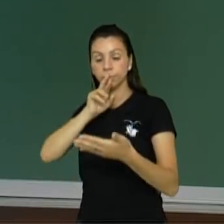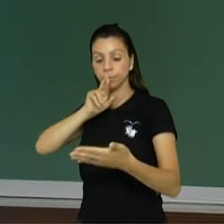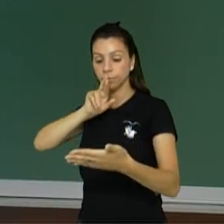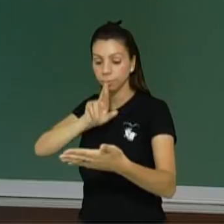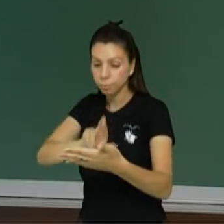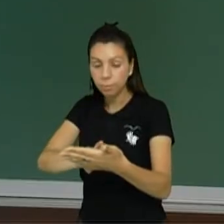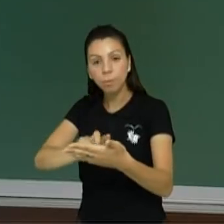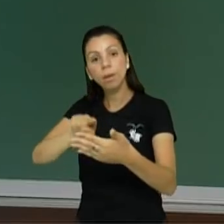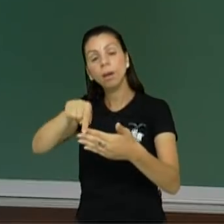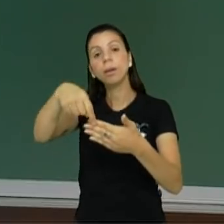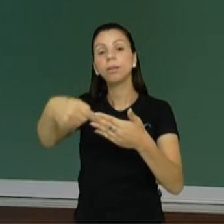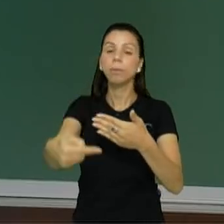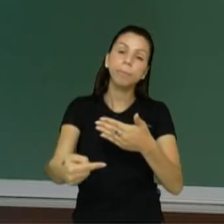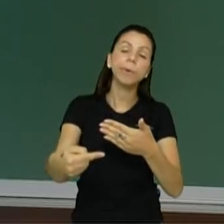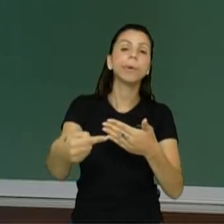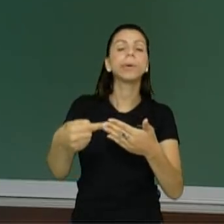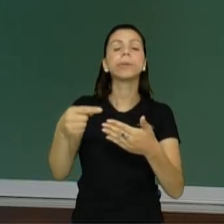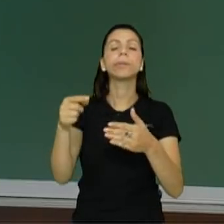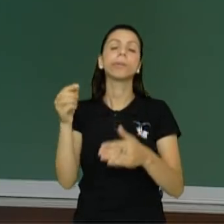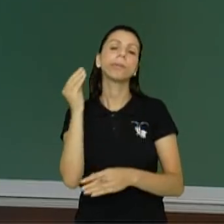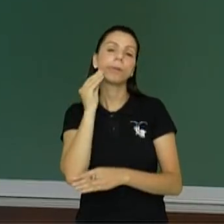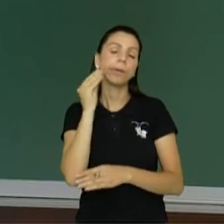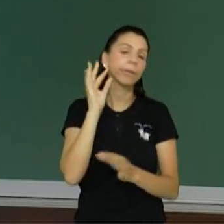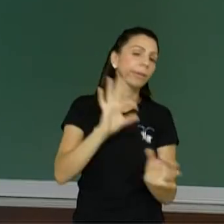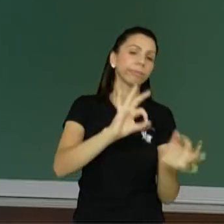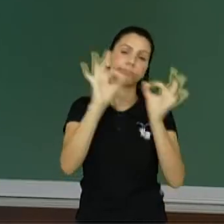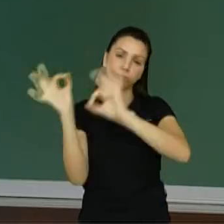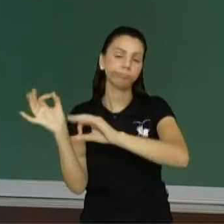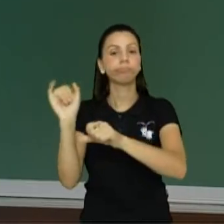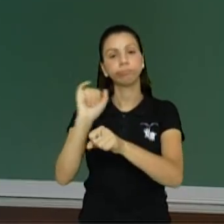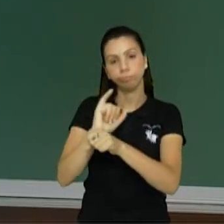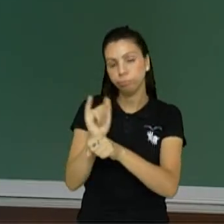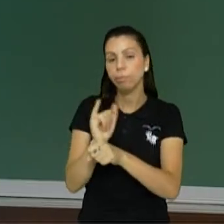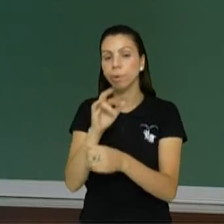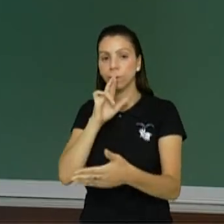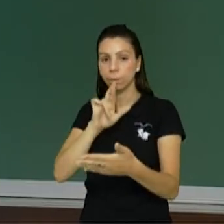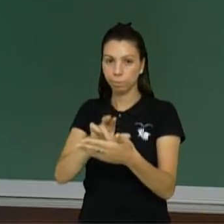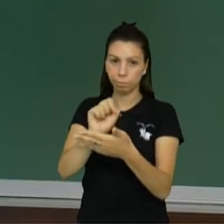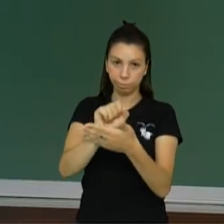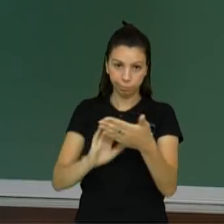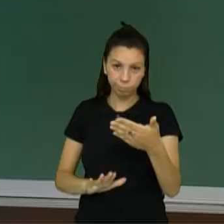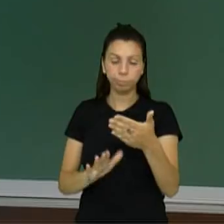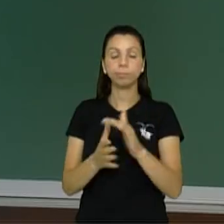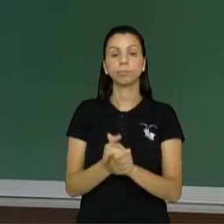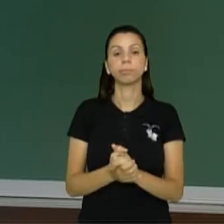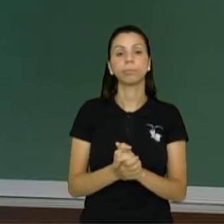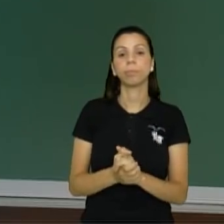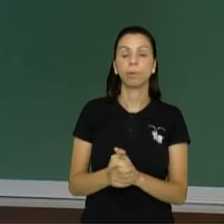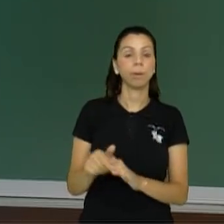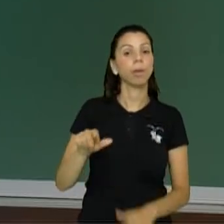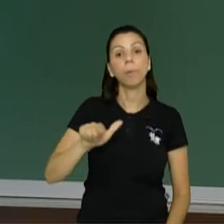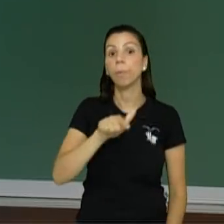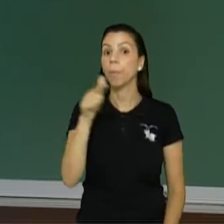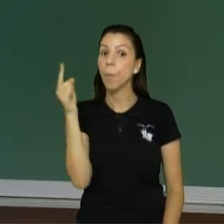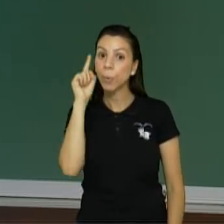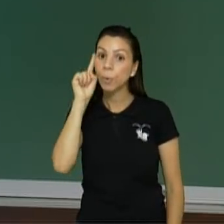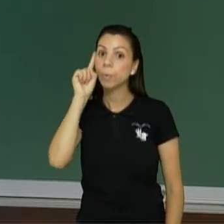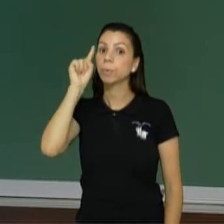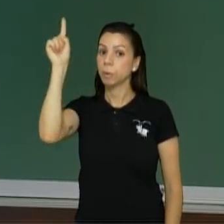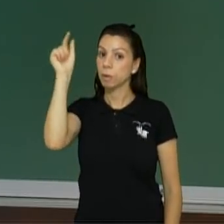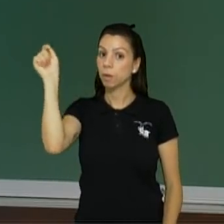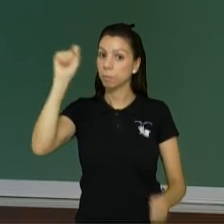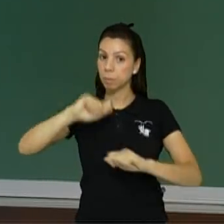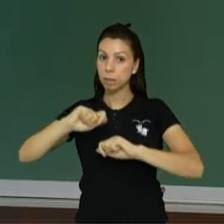casa e aí você pode tentar assistir pelo YouTube de volta à aula para poder resolver esse material. E aí tem uma outra data que você